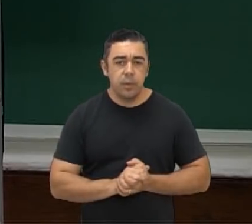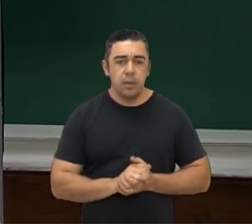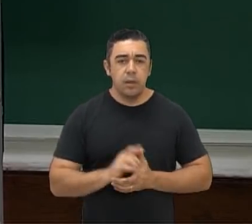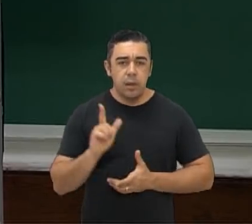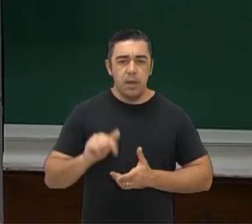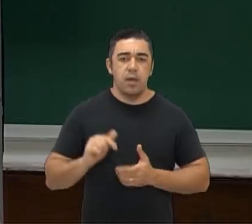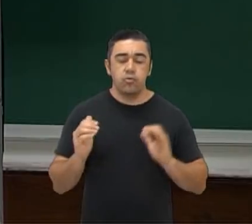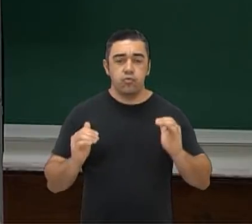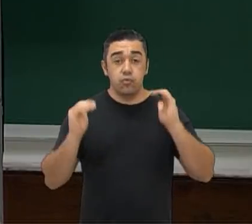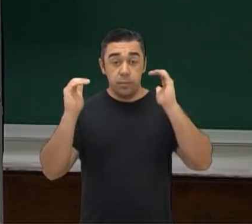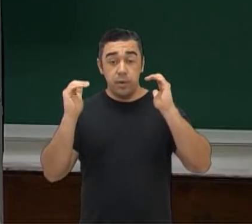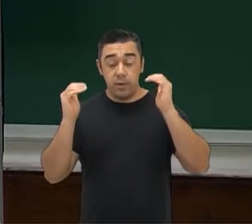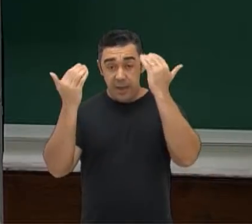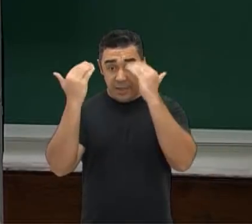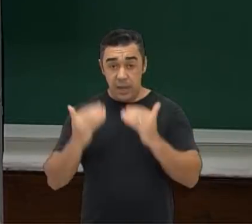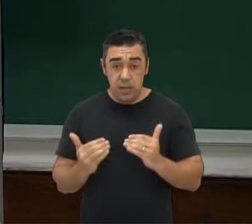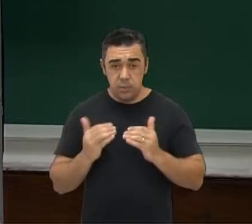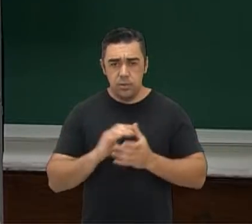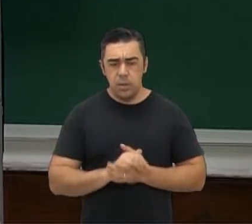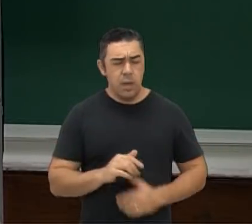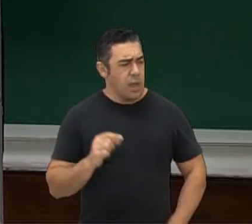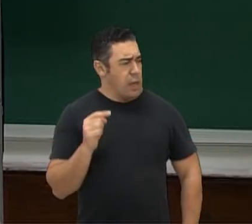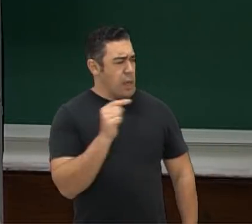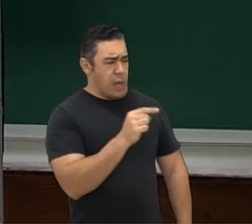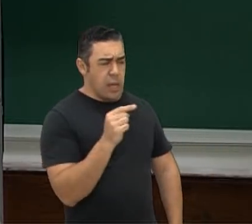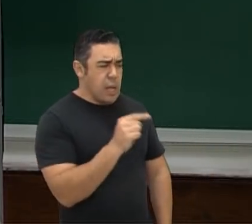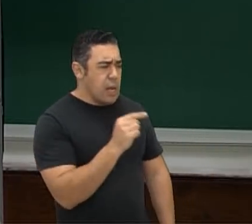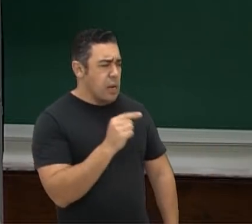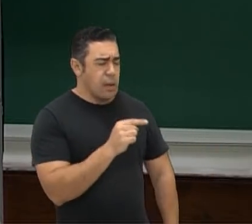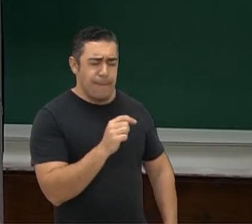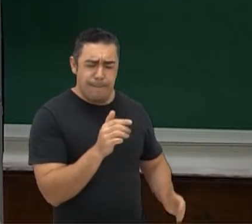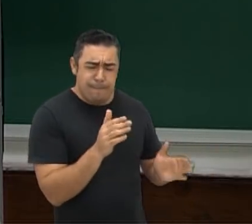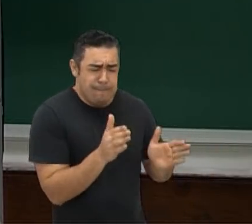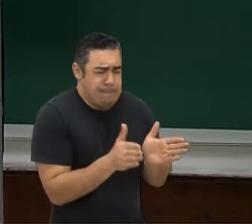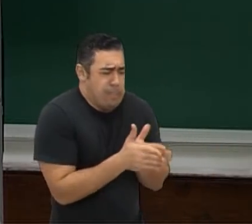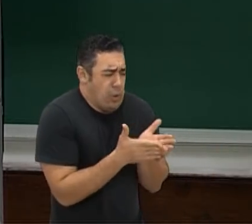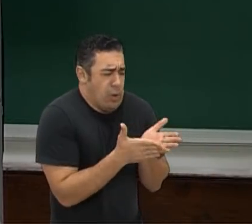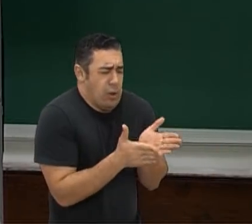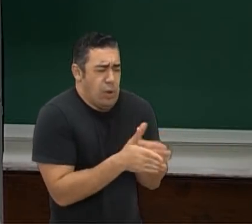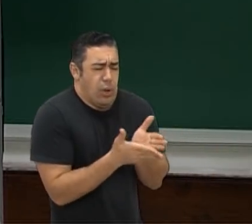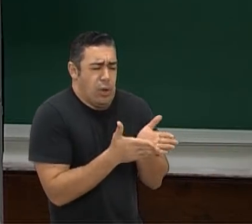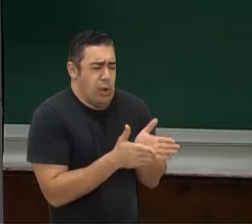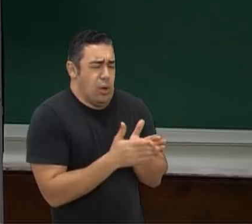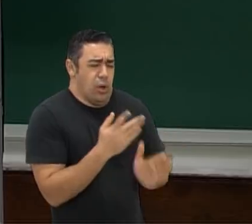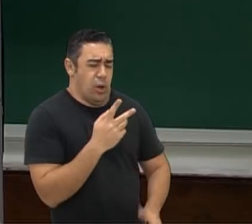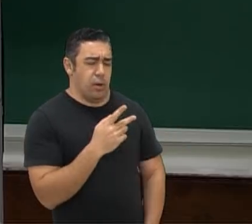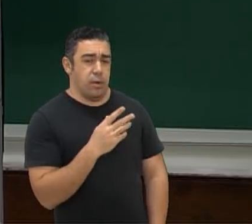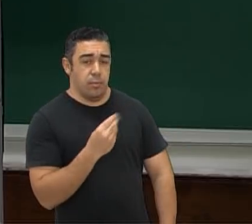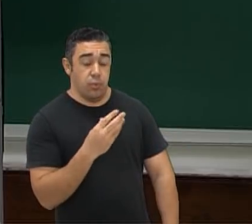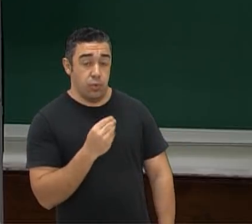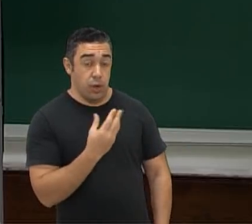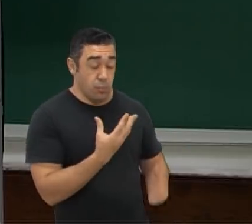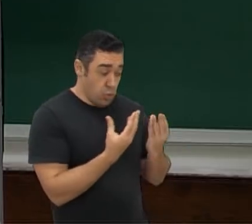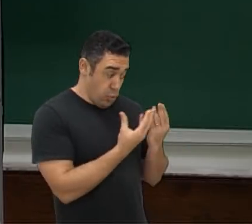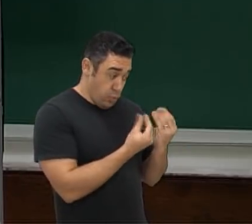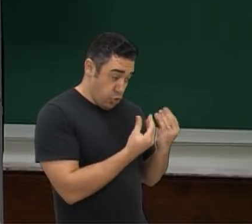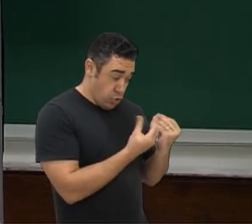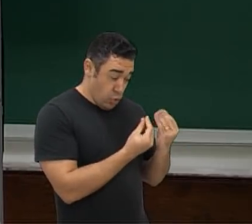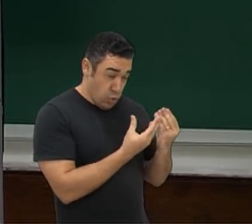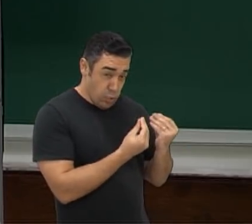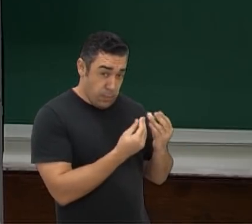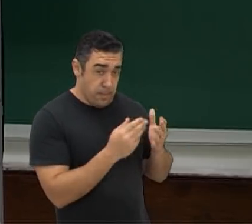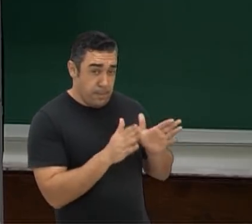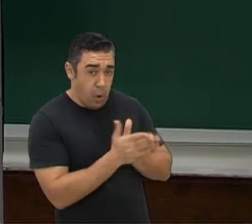superlativo absoluto analítico, ele é muito pobre, eu tenho que é um analítico, utilizando ali o